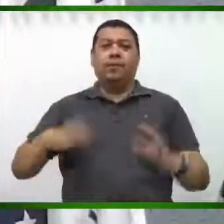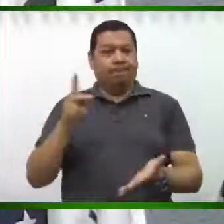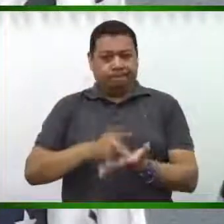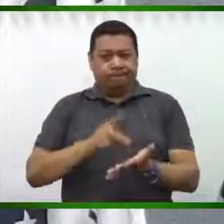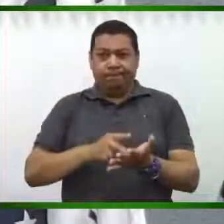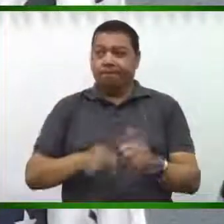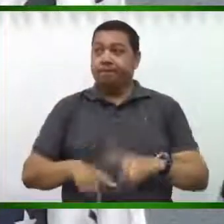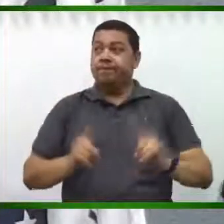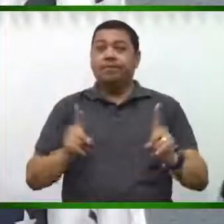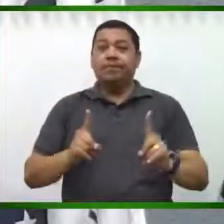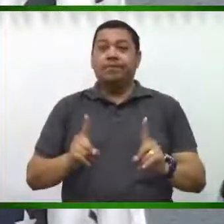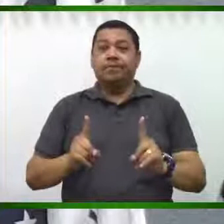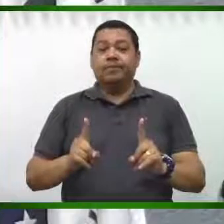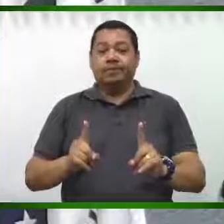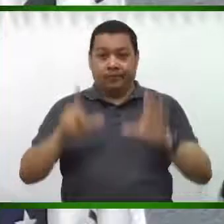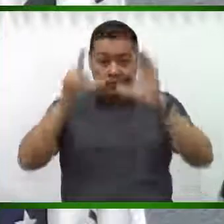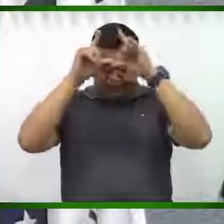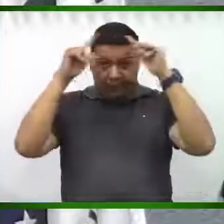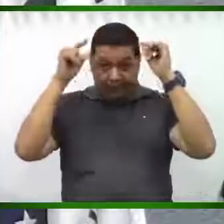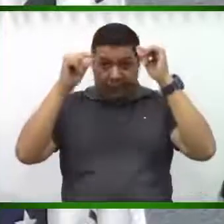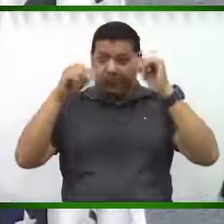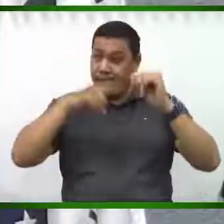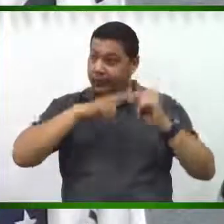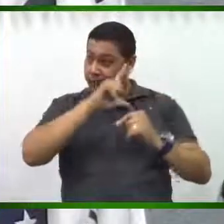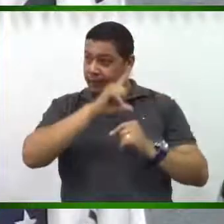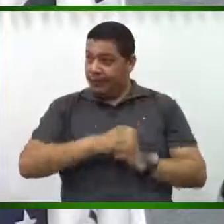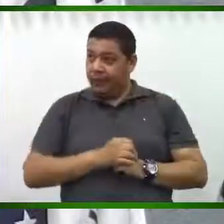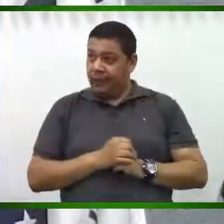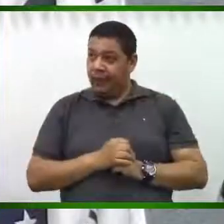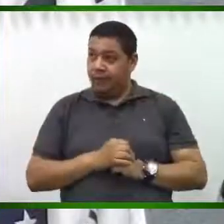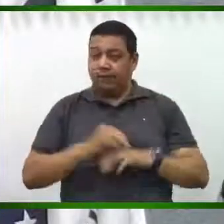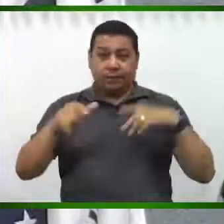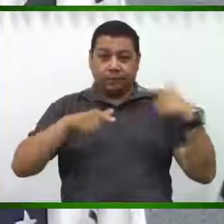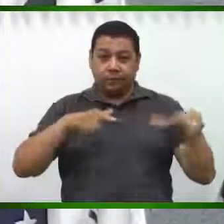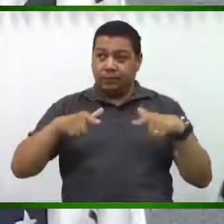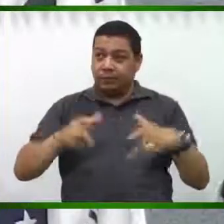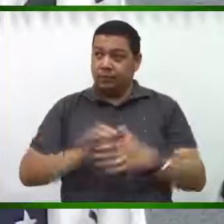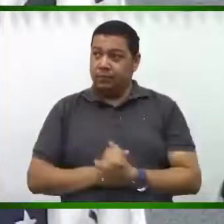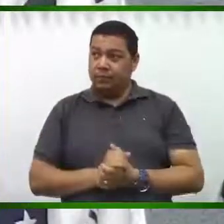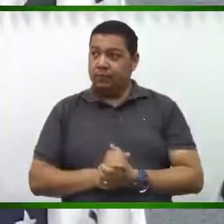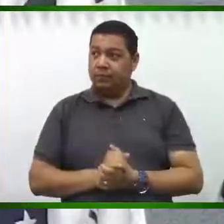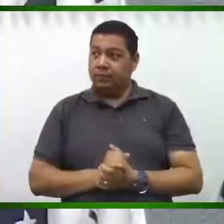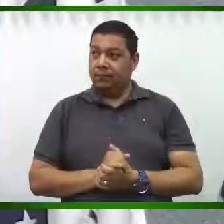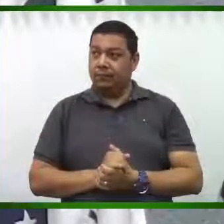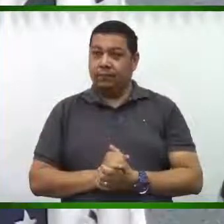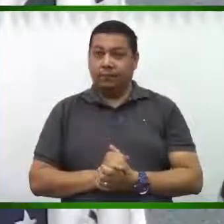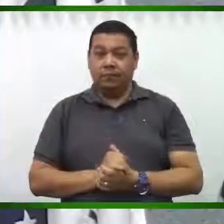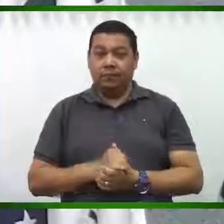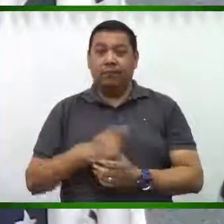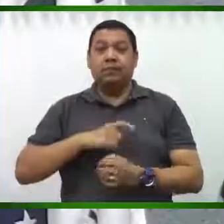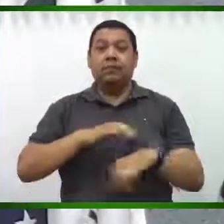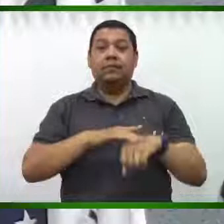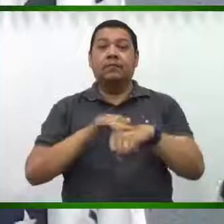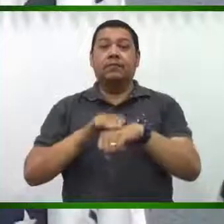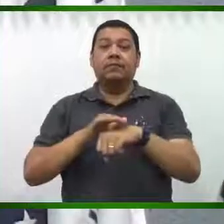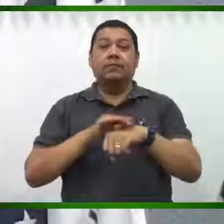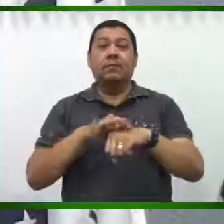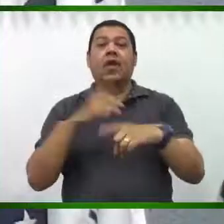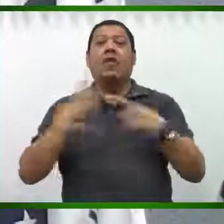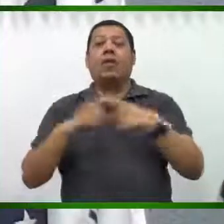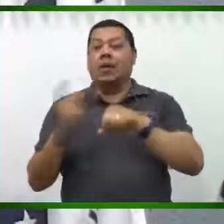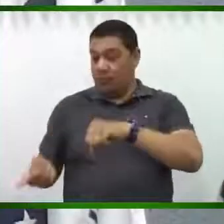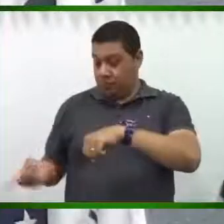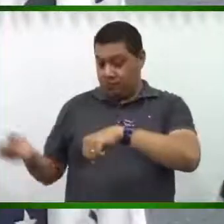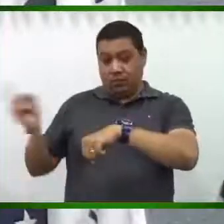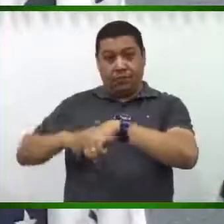Infelizmente, os enfermeiros e enfermeiras que estavam no local trabalhando estão de atestado devido ao